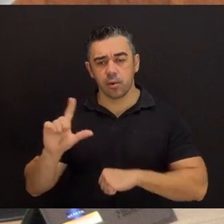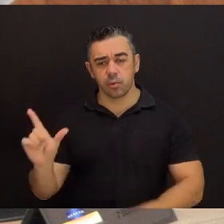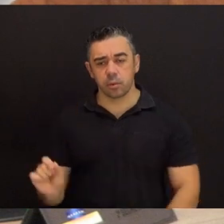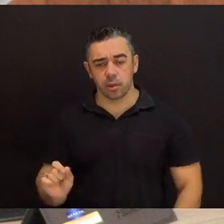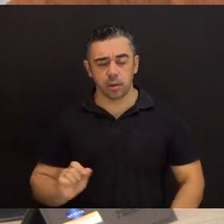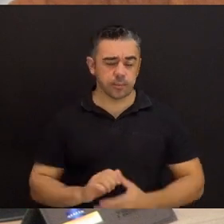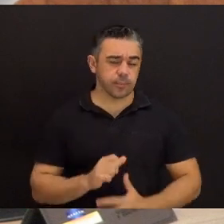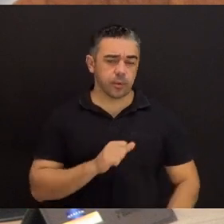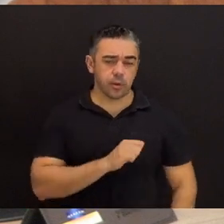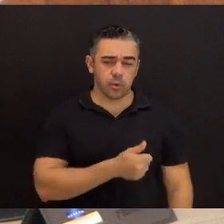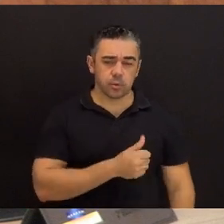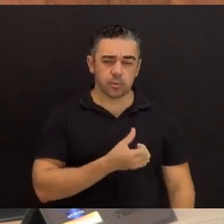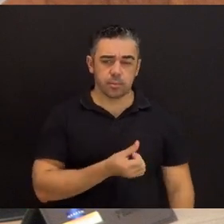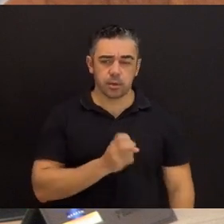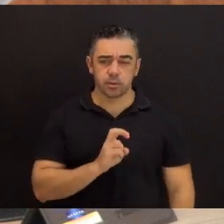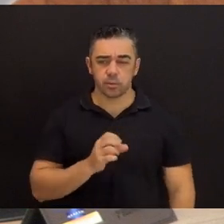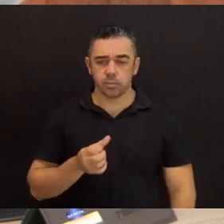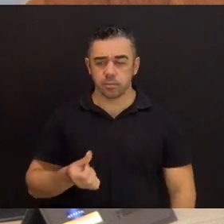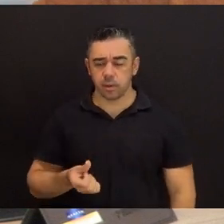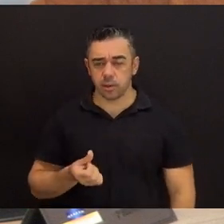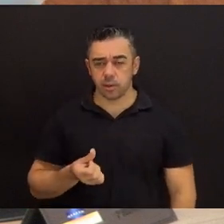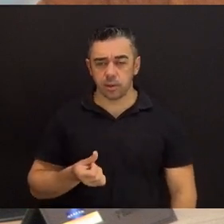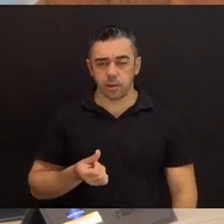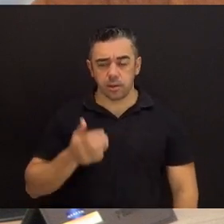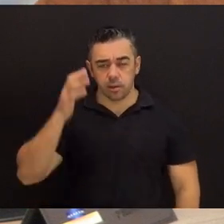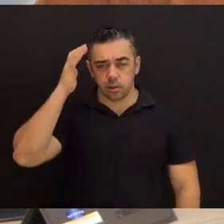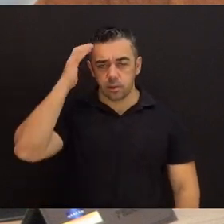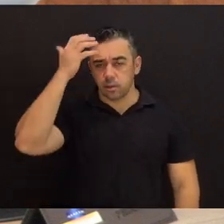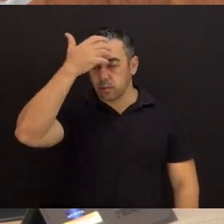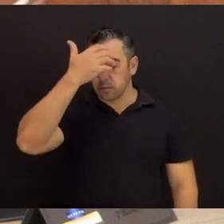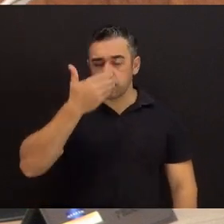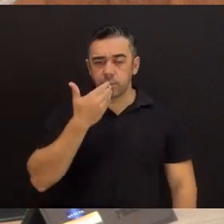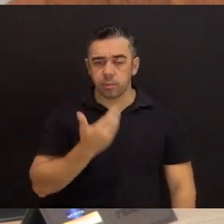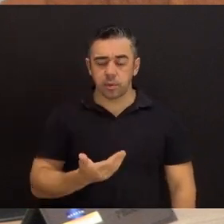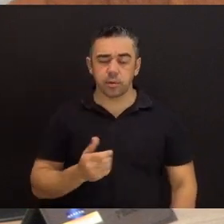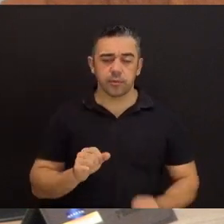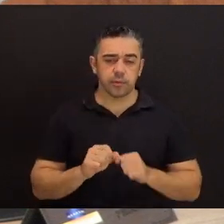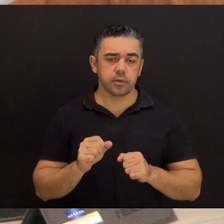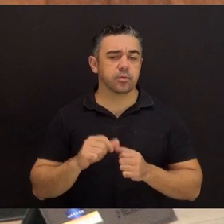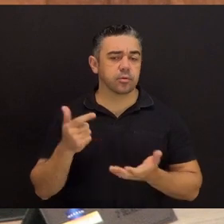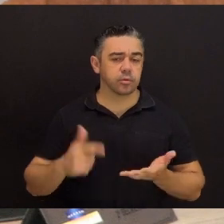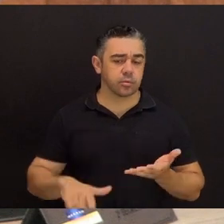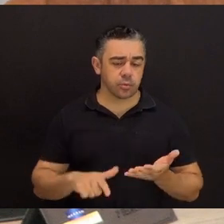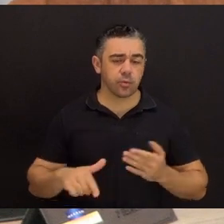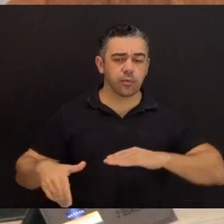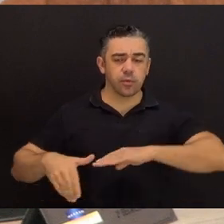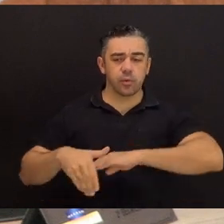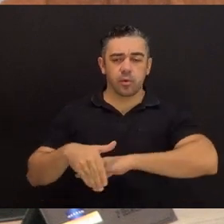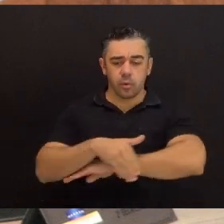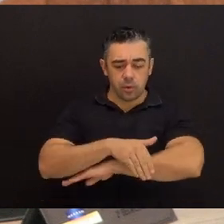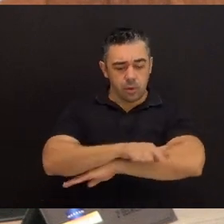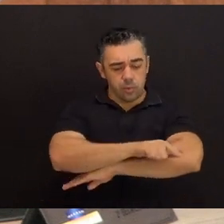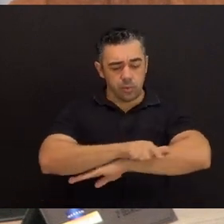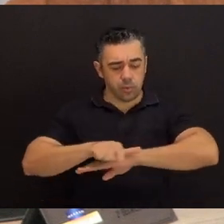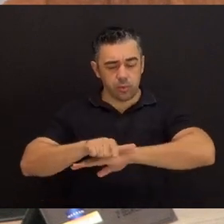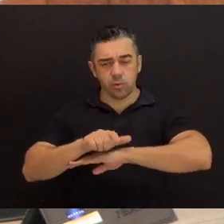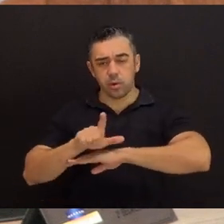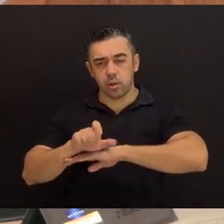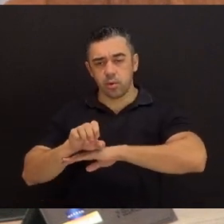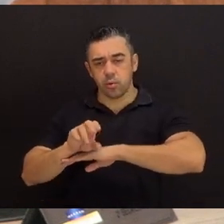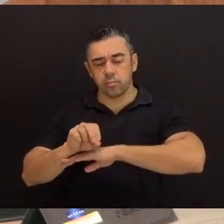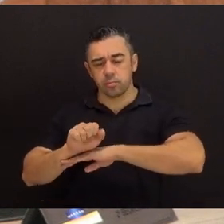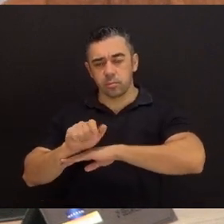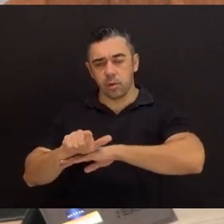11656 do vereador Silvio mecânico que seja realizada a revitalização asfáltica na Rua Leonel